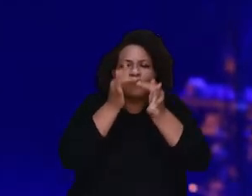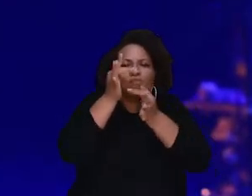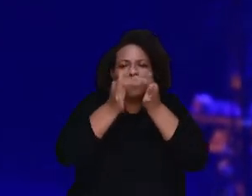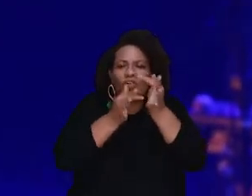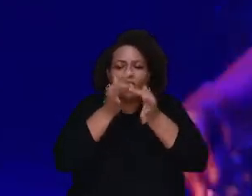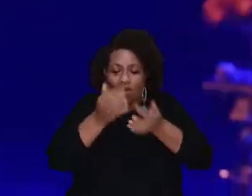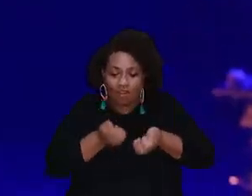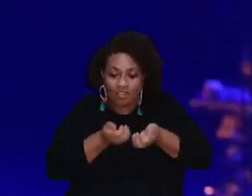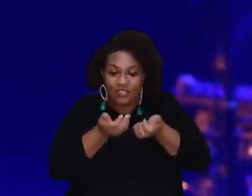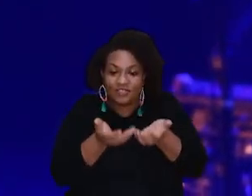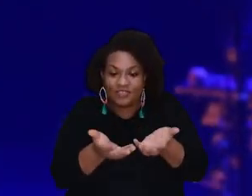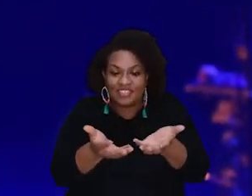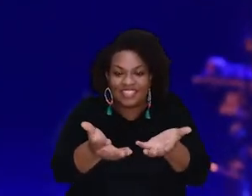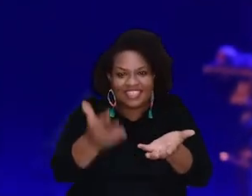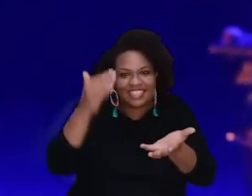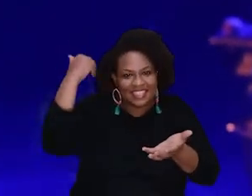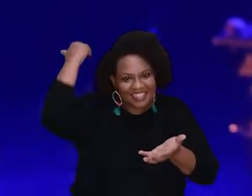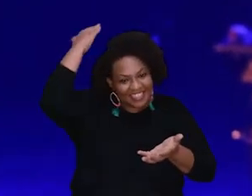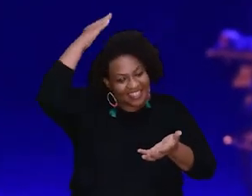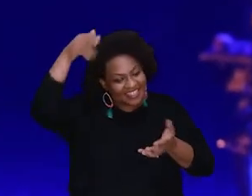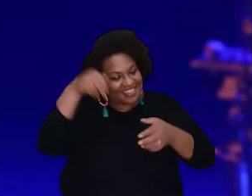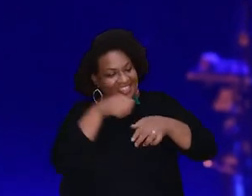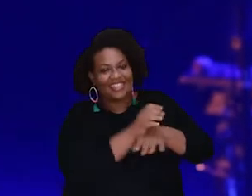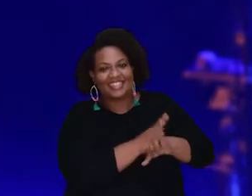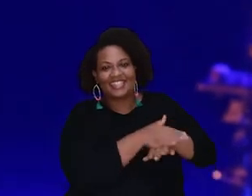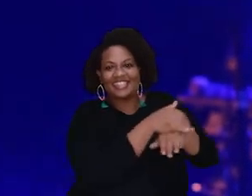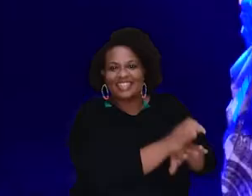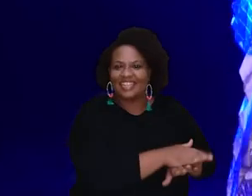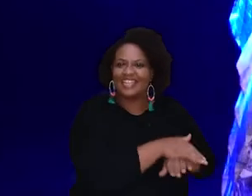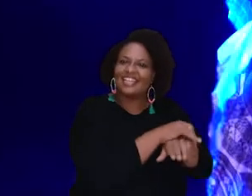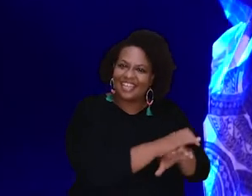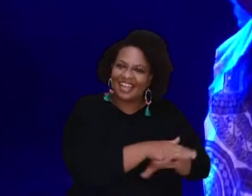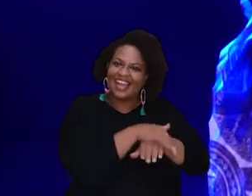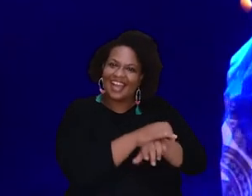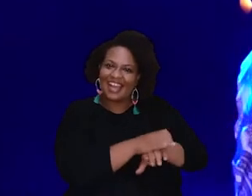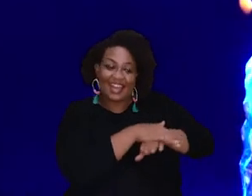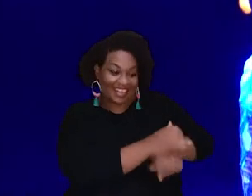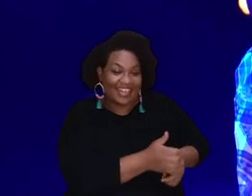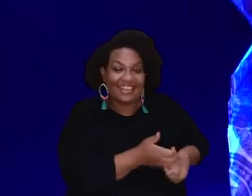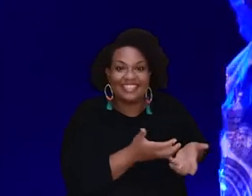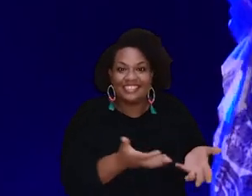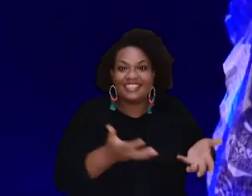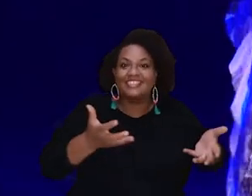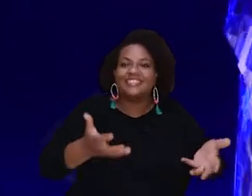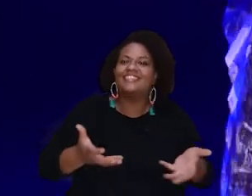levar. Rosa pra Iemanjá, rosa pra Iemanjá, rosa pra Iemanjá eu